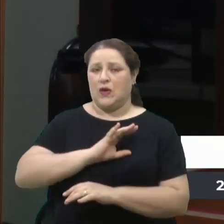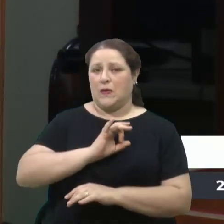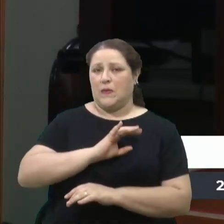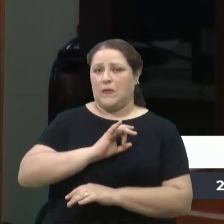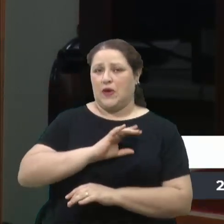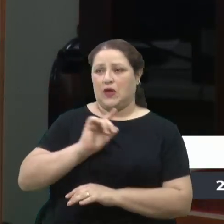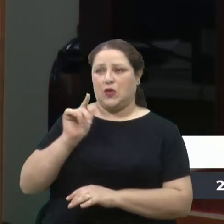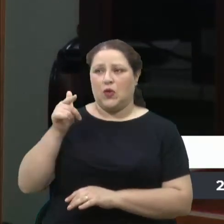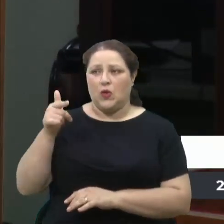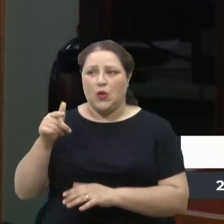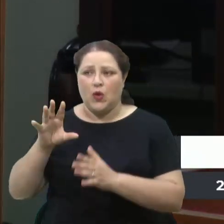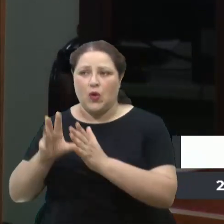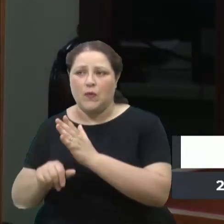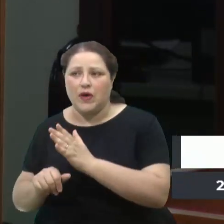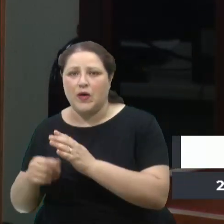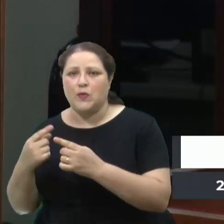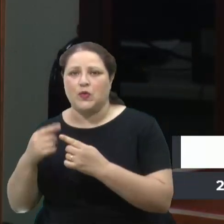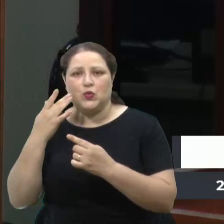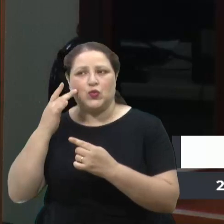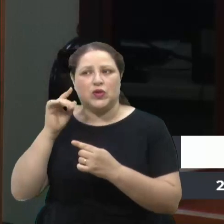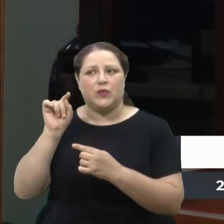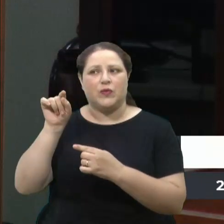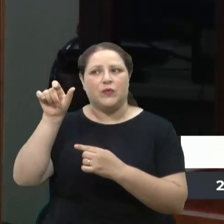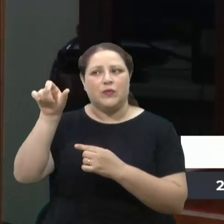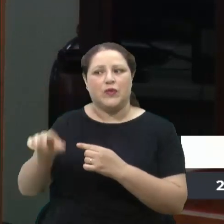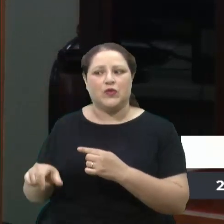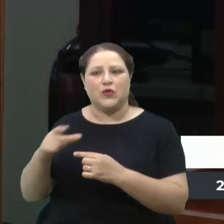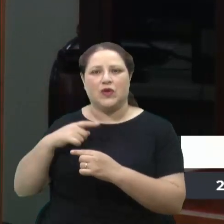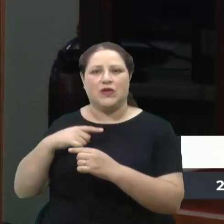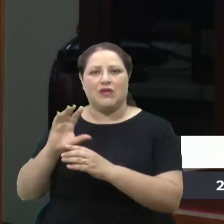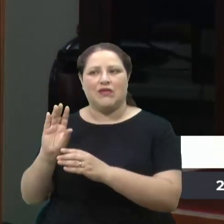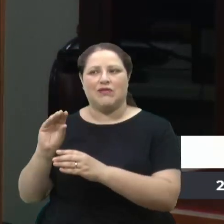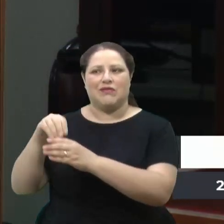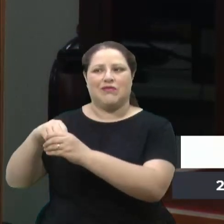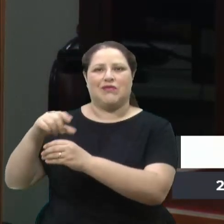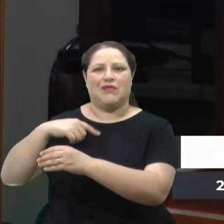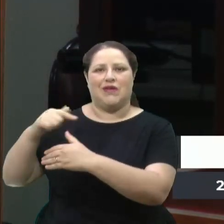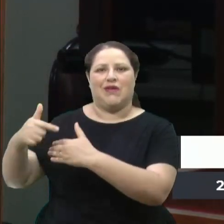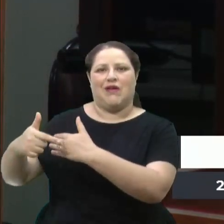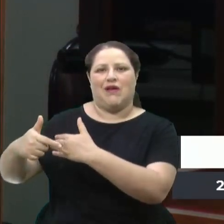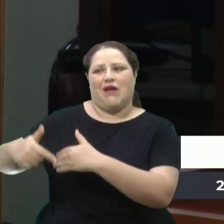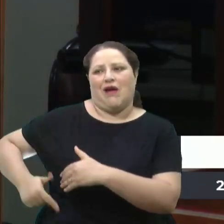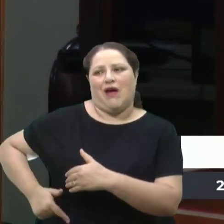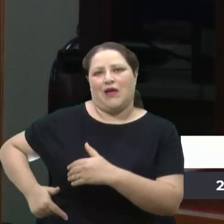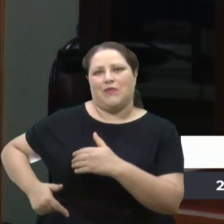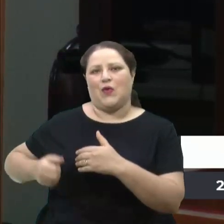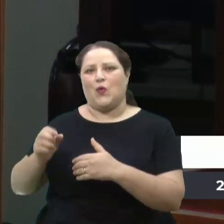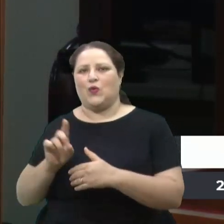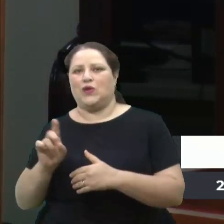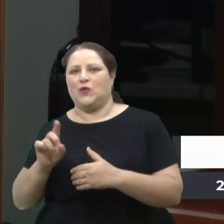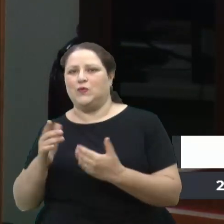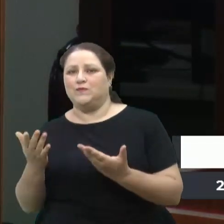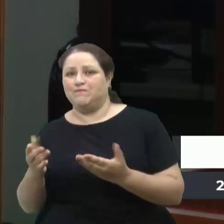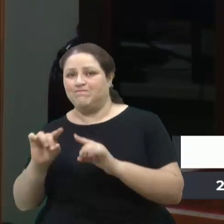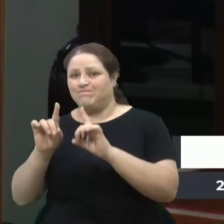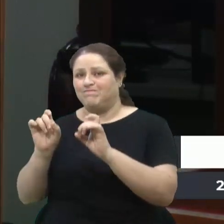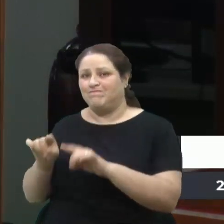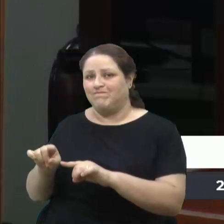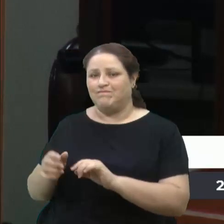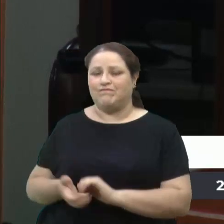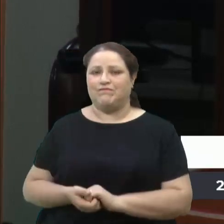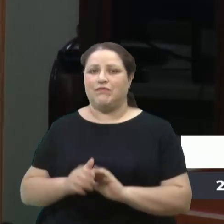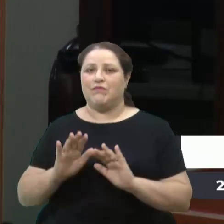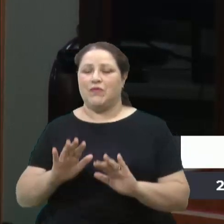aquele que vai ser roubado está ou não armado. Agora, não podíamos esperar outra coisa de